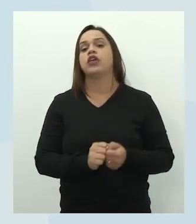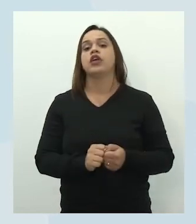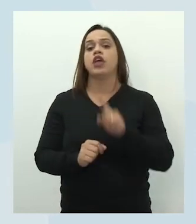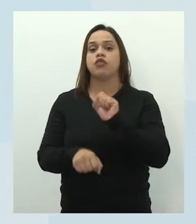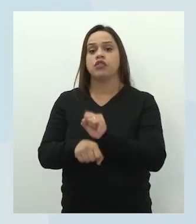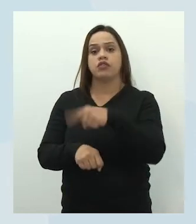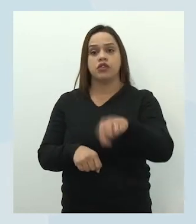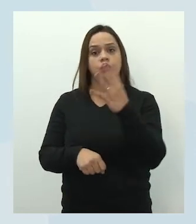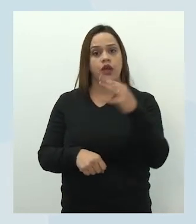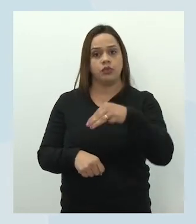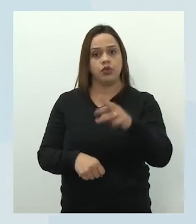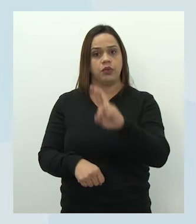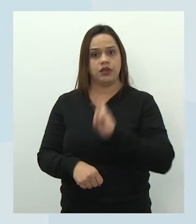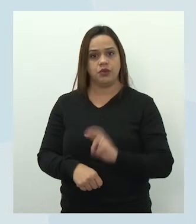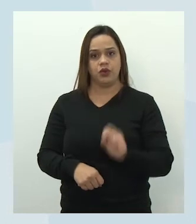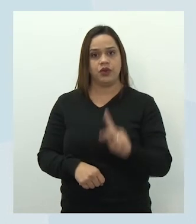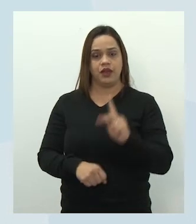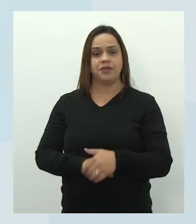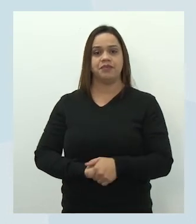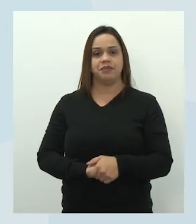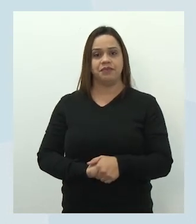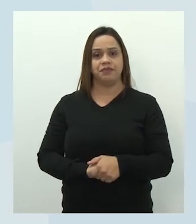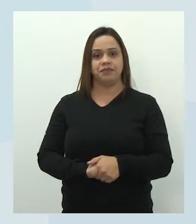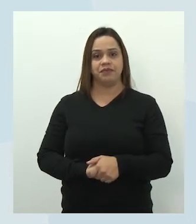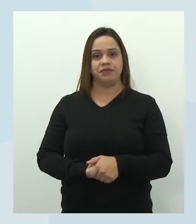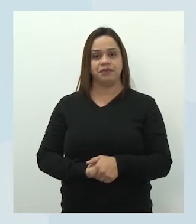essas duas questões, tá bom, gente?